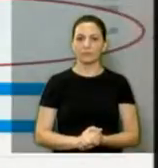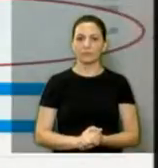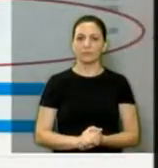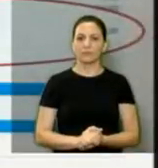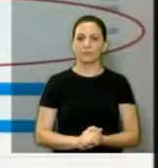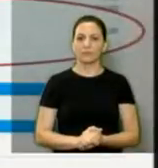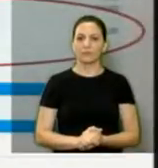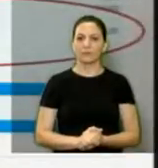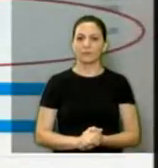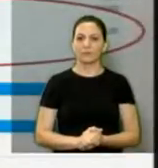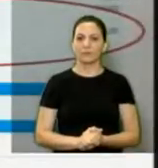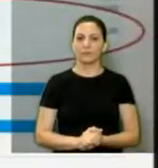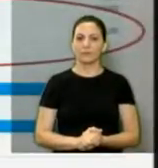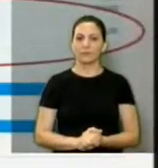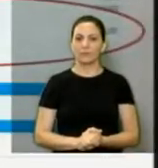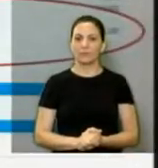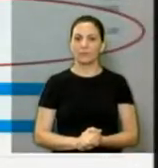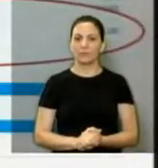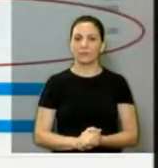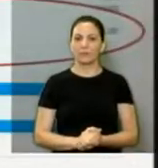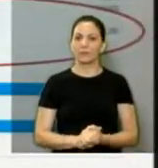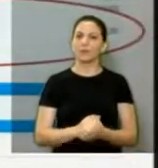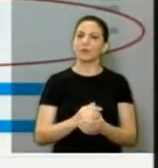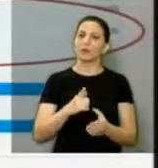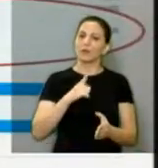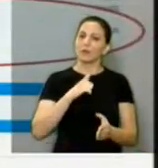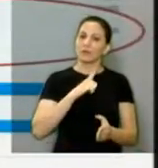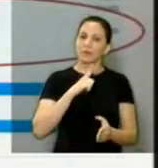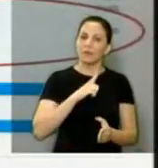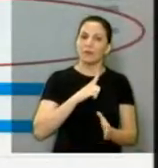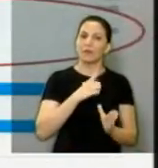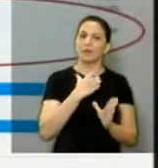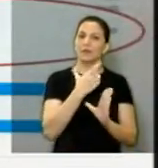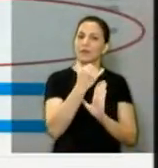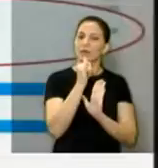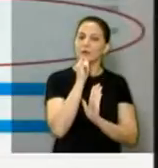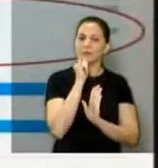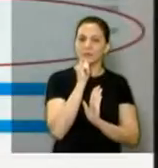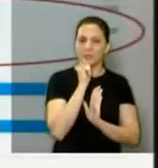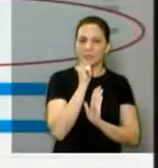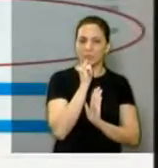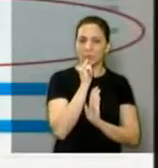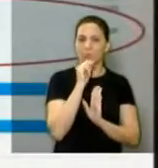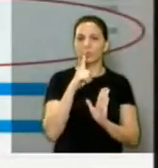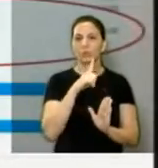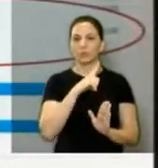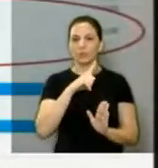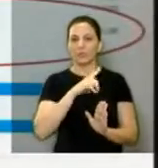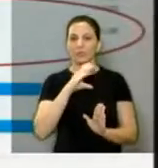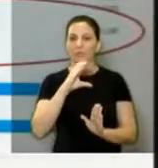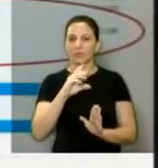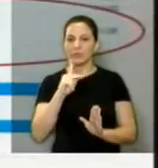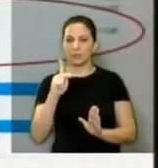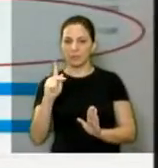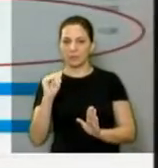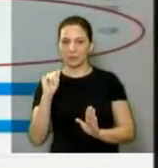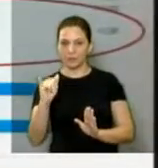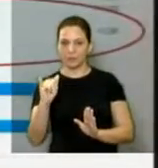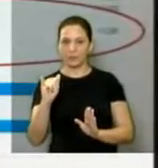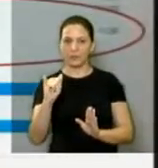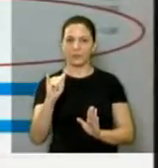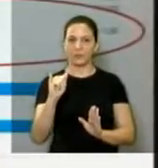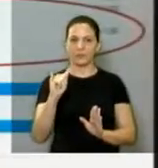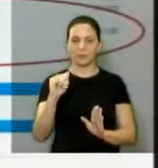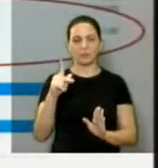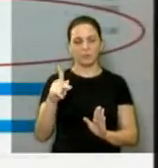Olha lá. Aqui uma conta que a gente pegou como exemplo. Essa conta aqui ela veio do custeio da CIP, R$